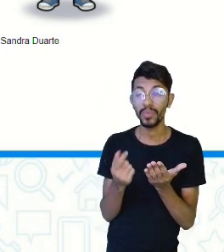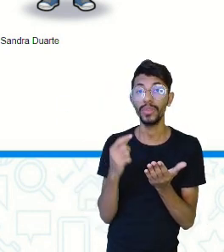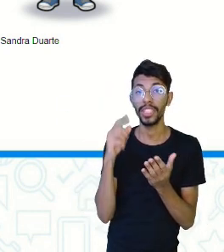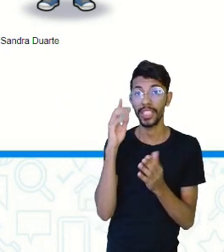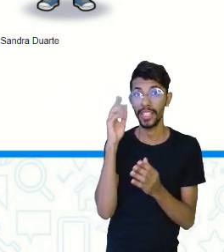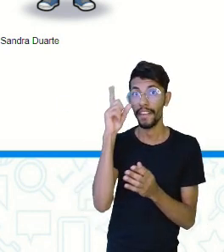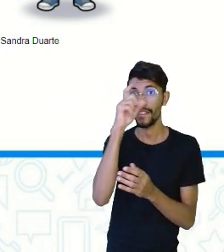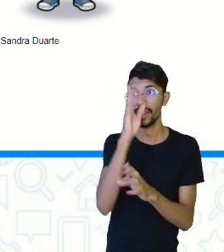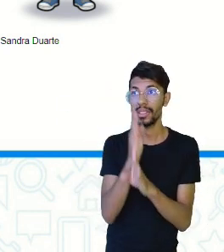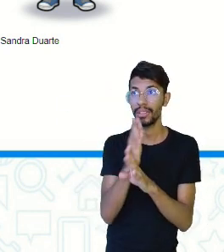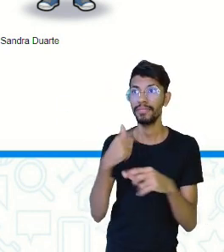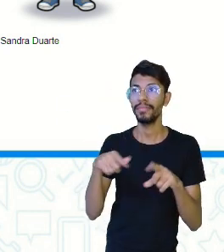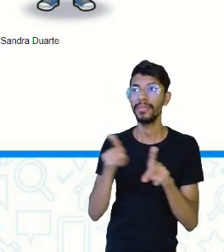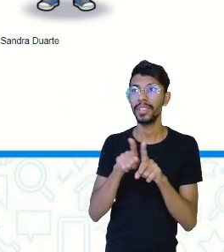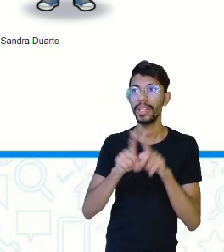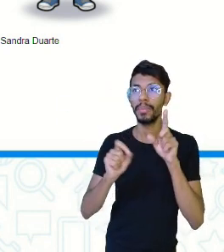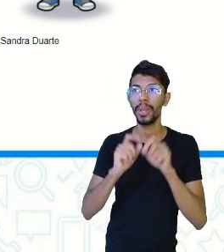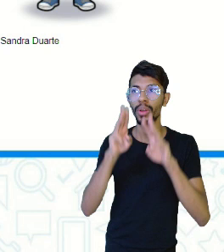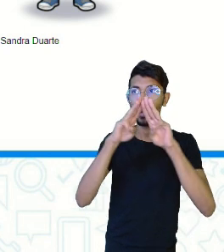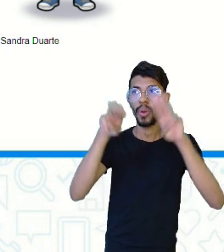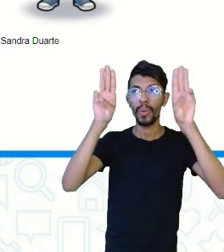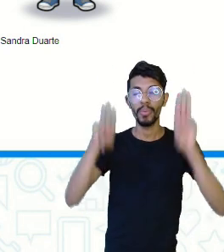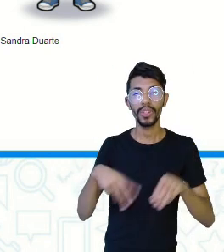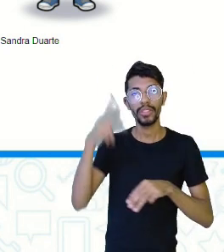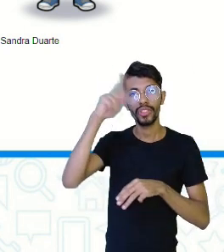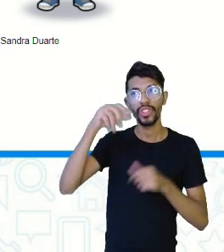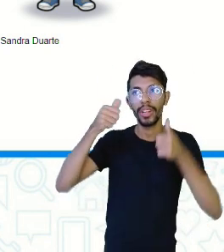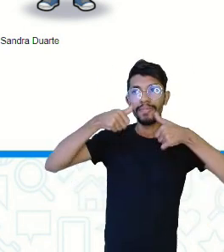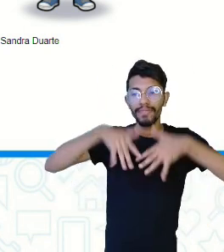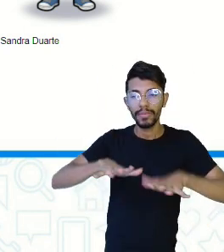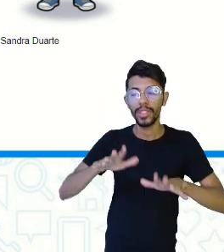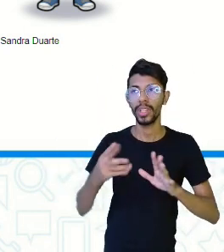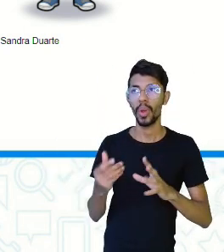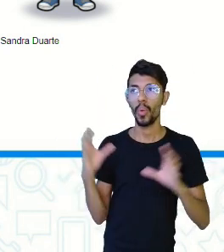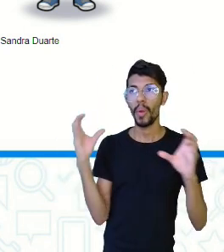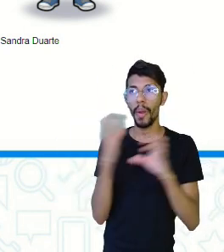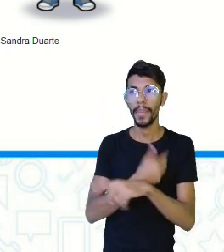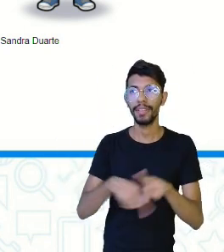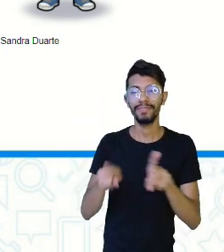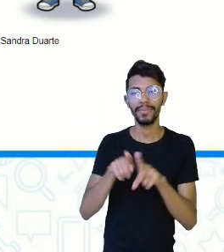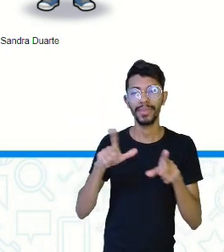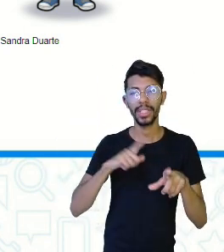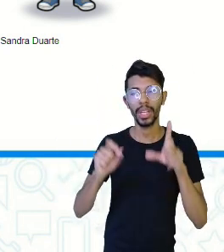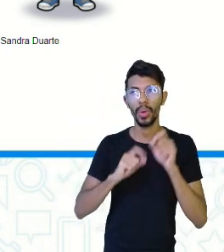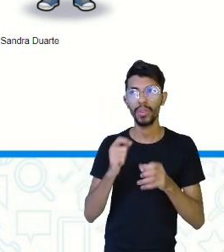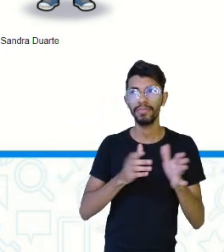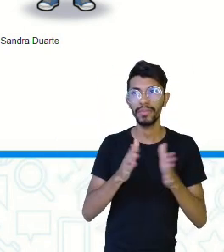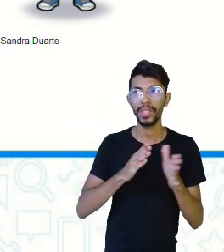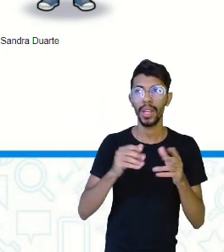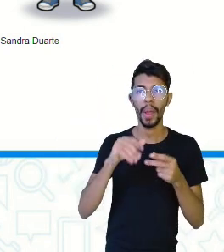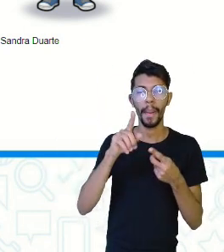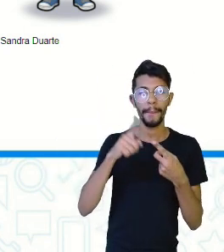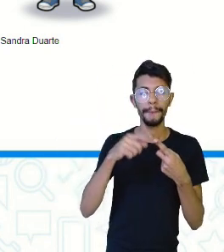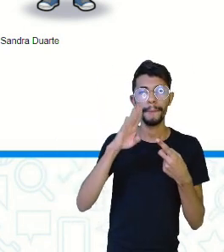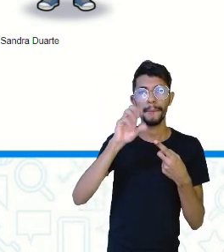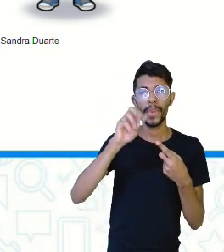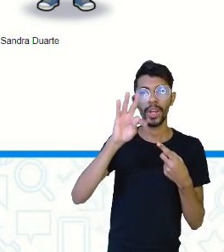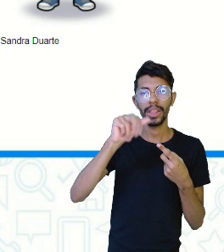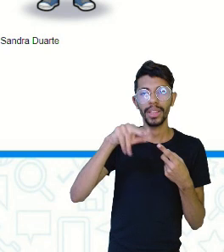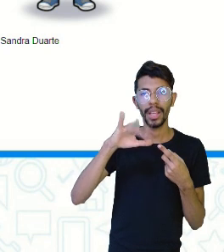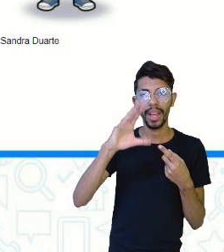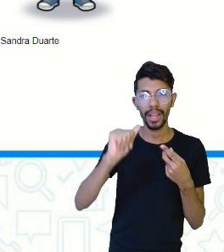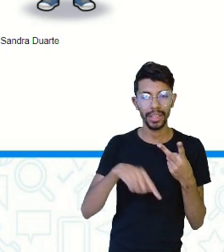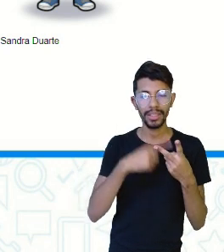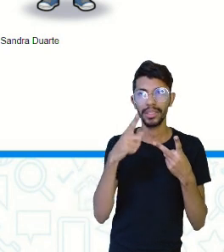um museu de história natural muito completo. Aí ela tem seções de botânica, taxidermia, que é aquele estudo